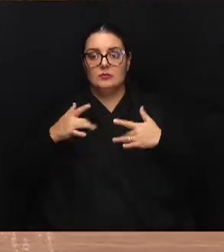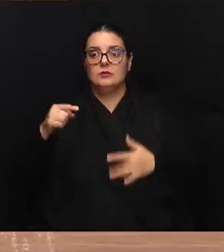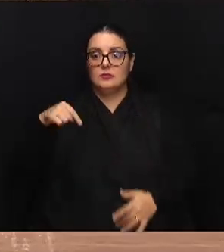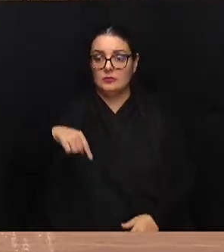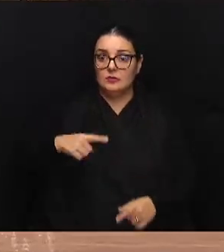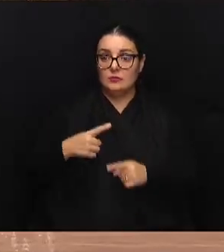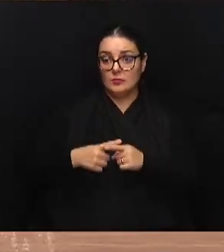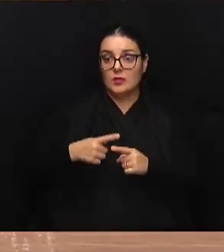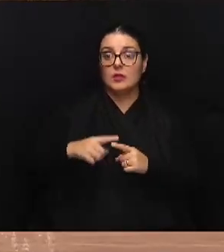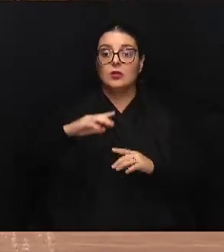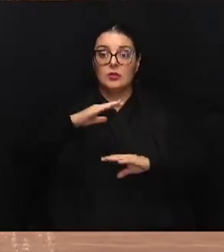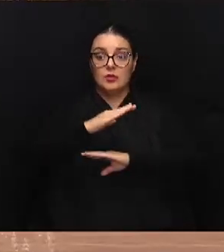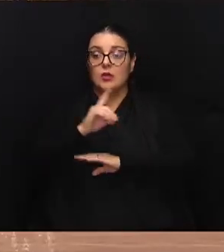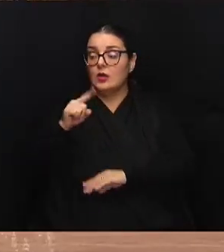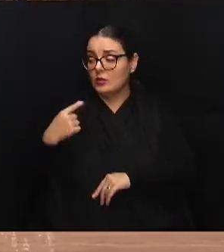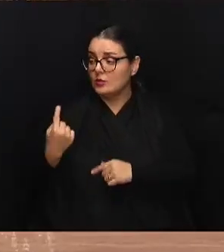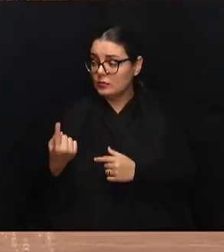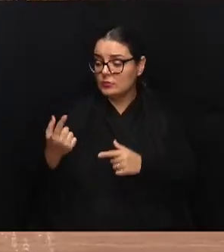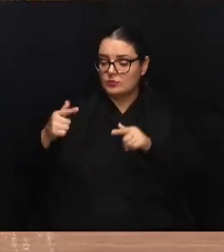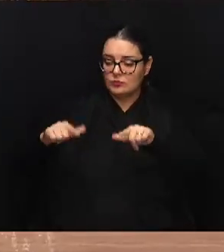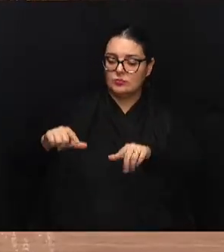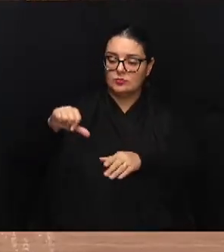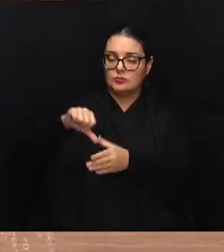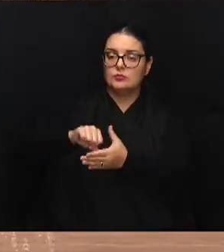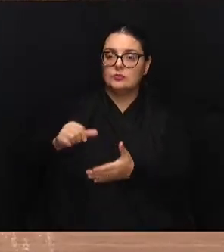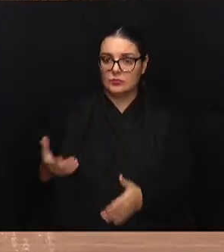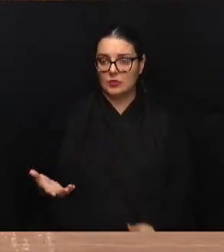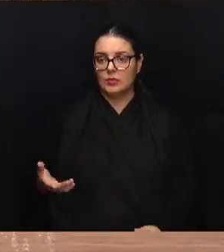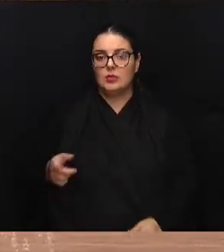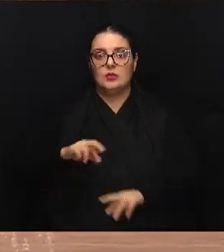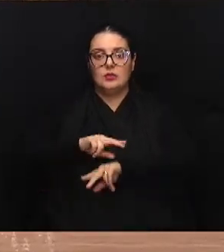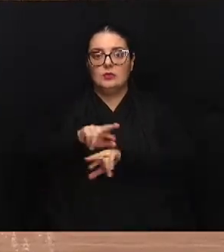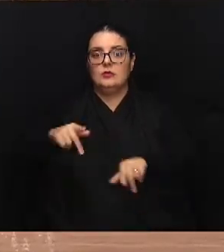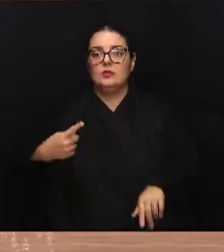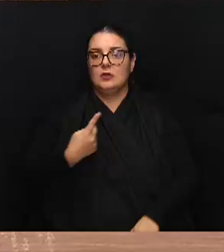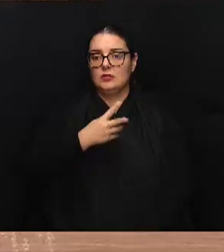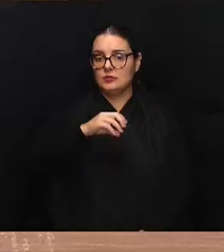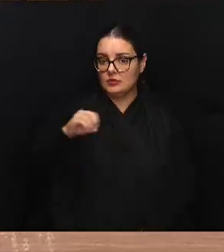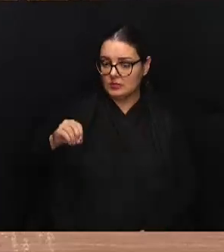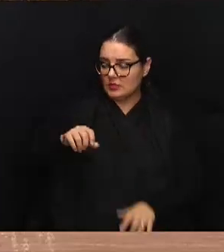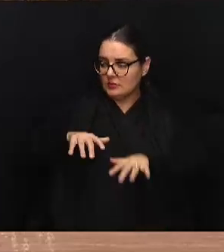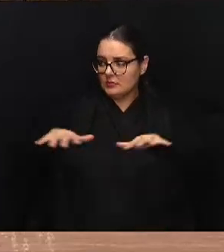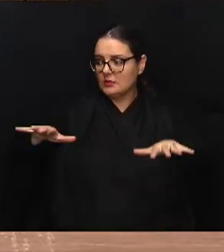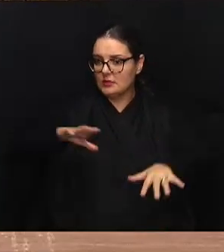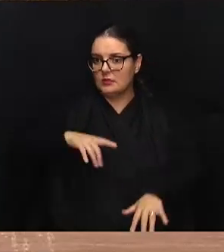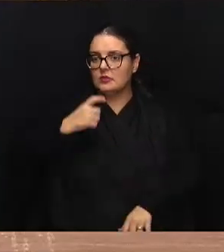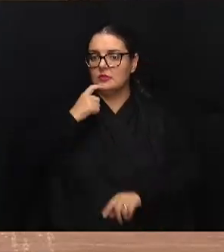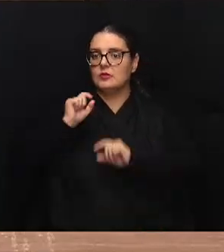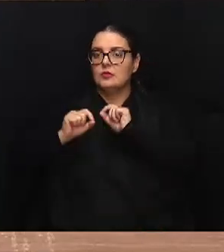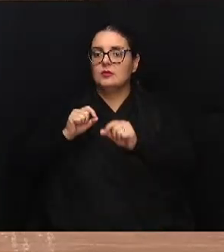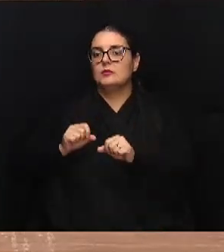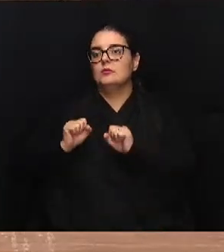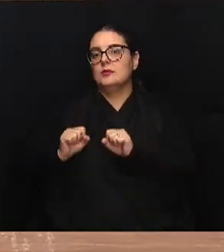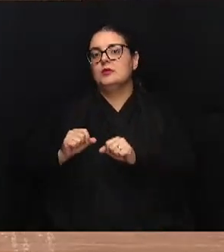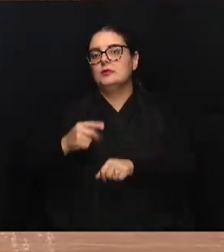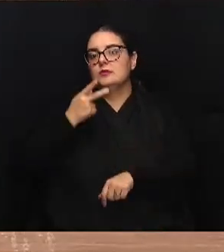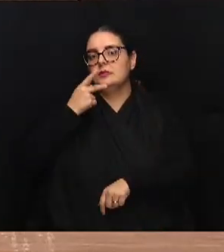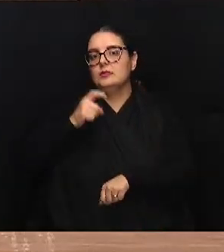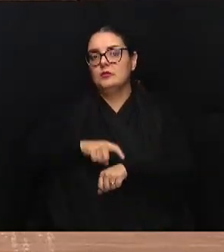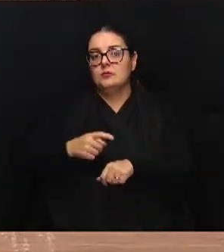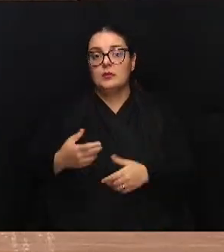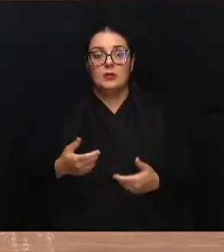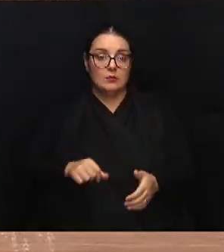já que a Câmara é um dos postos de arrecadação dos mais de 100 espalhados pela cidade. O que a gente pode falar desse momento, presidente?